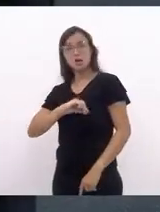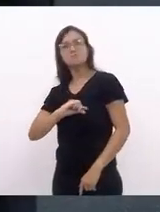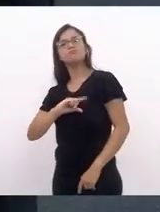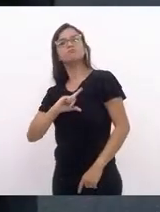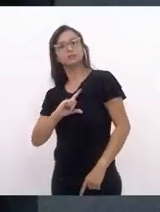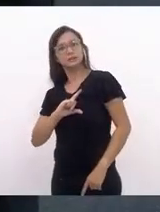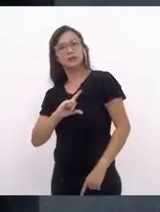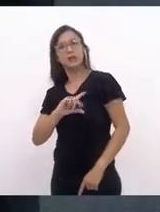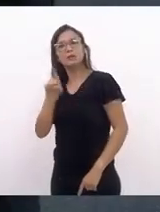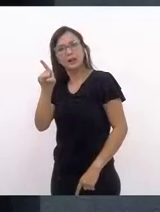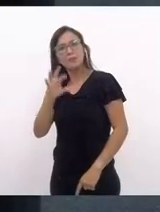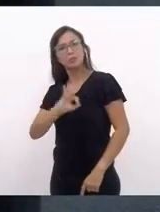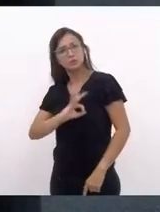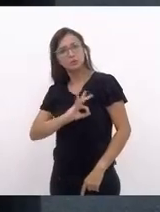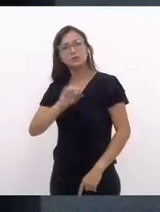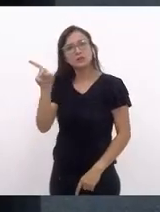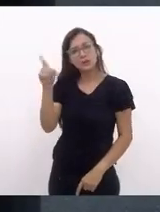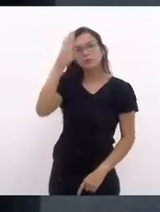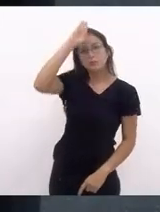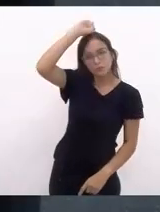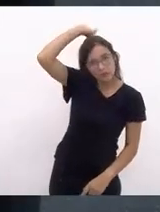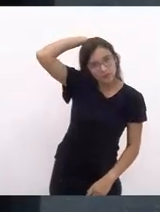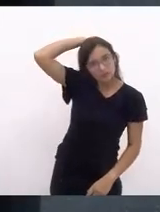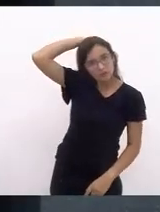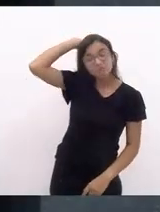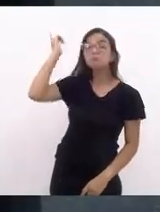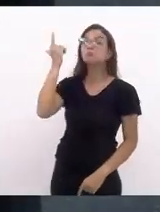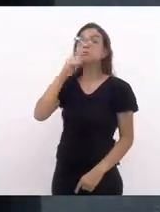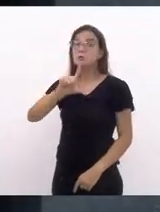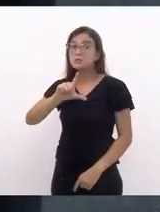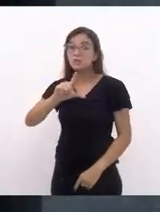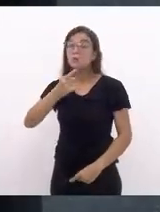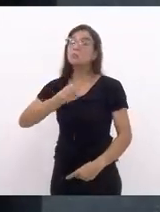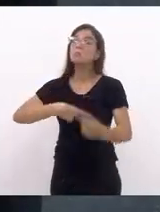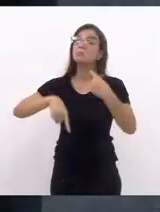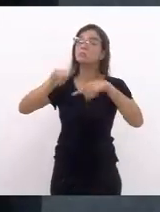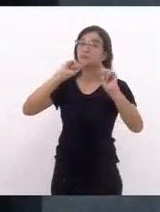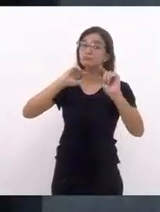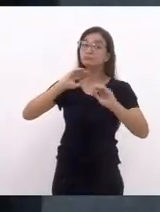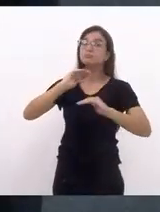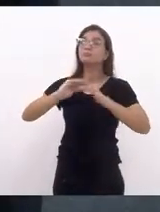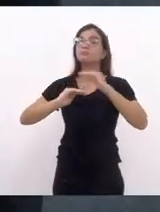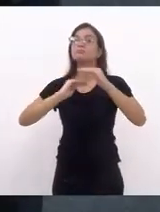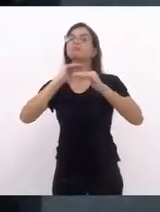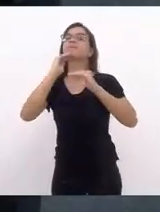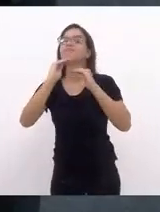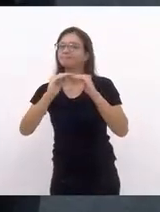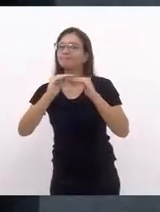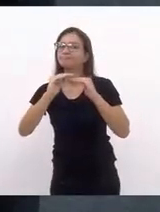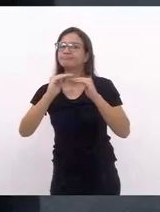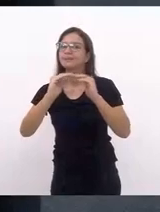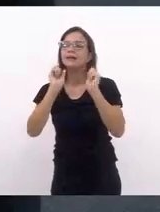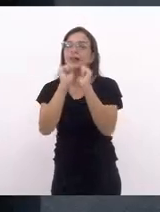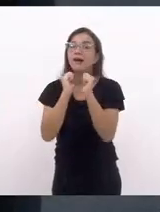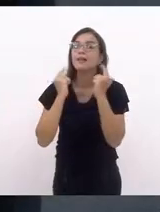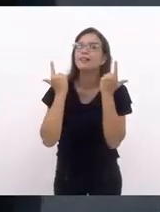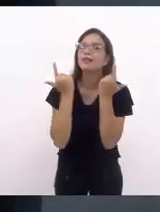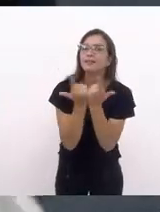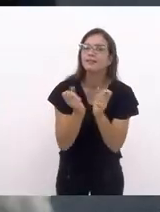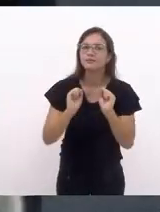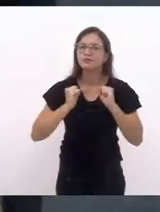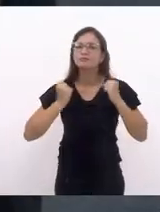policial militar do Bombeiro Militar foi um grande passo conquistado pelo esforço da Assembleia Legislativa